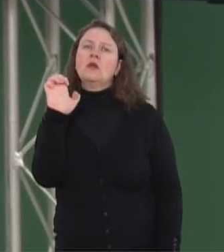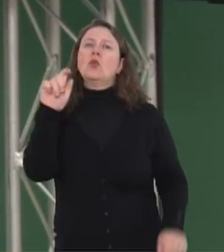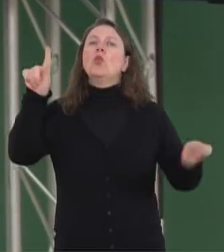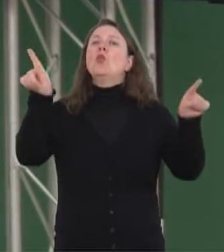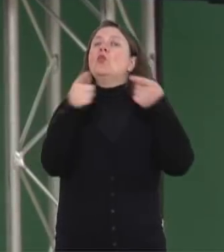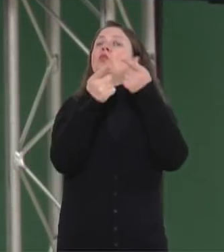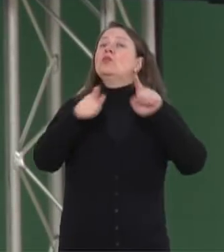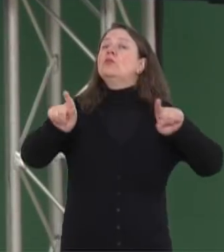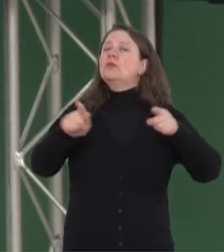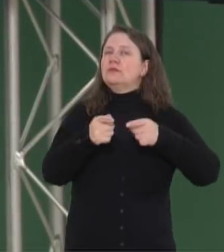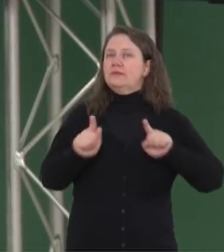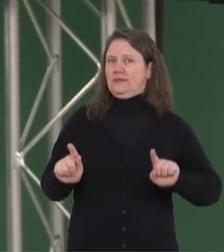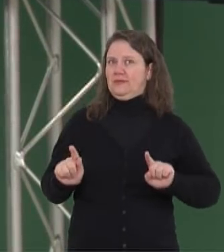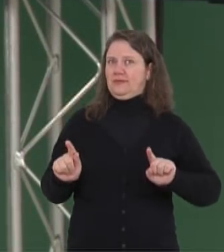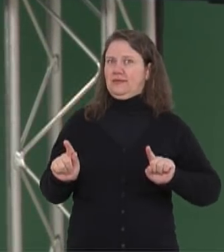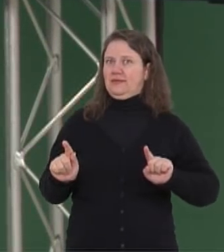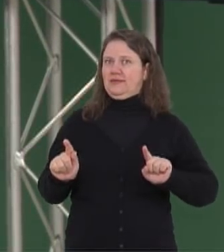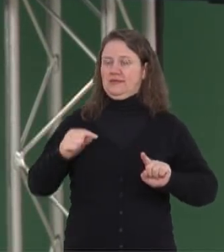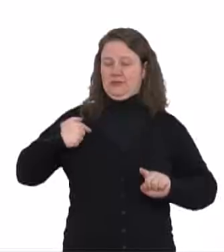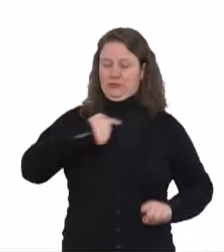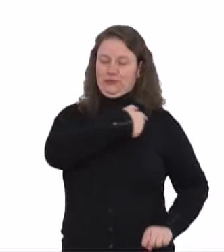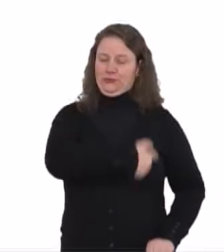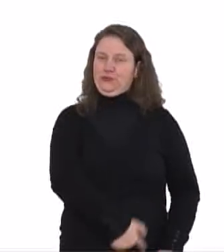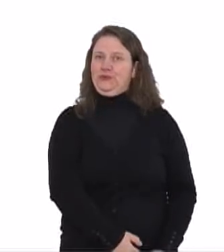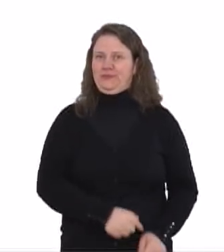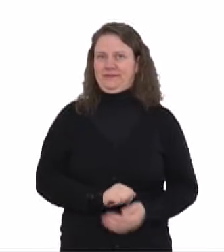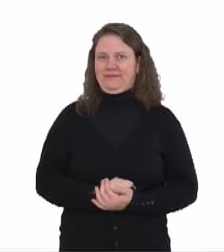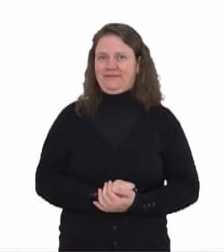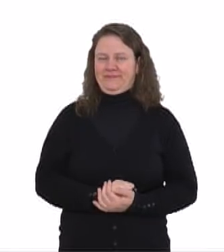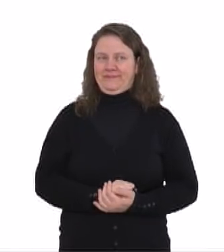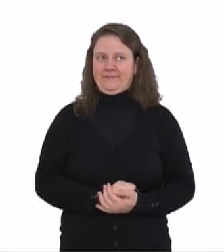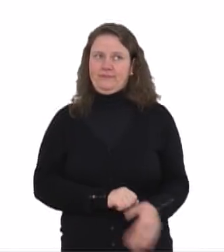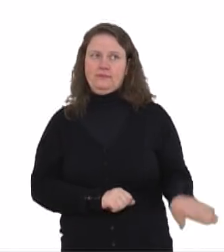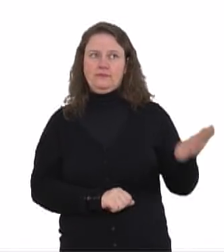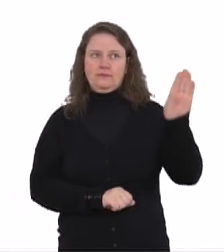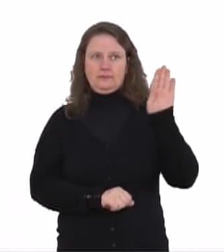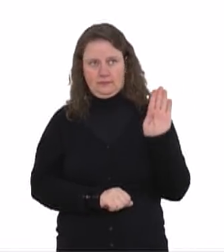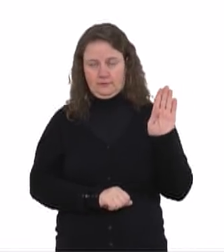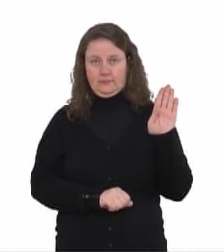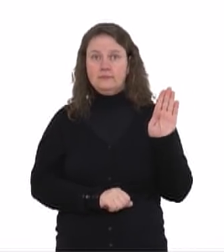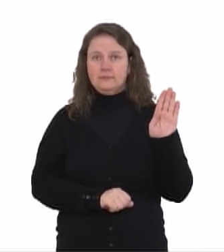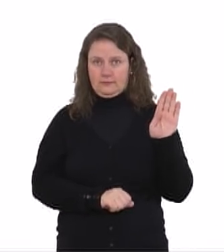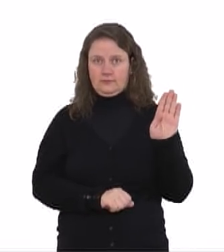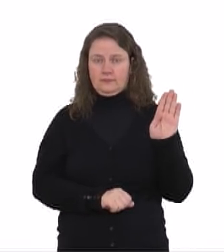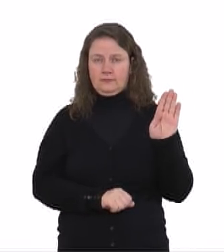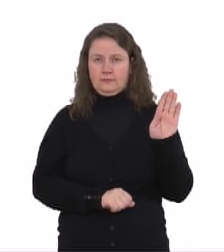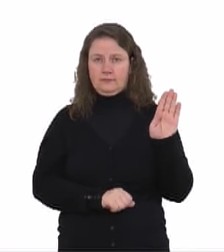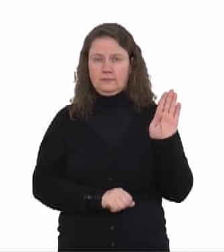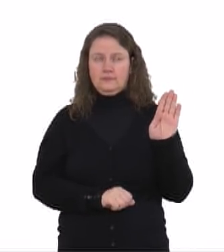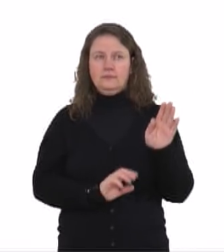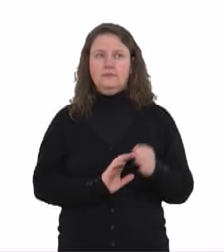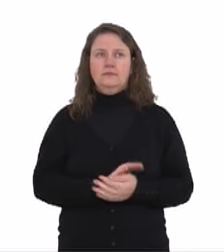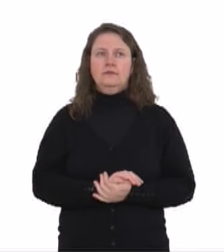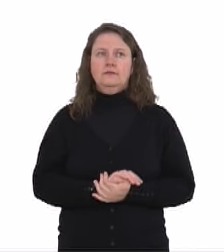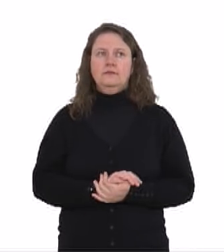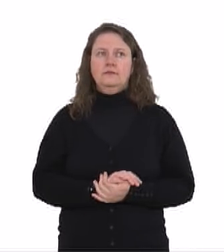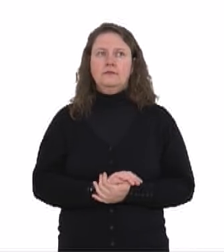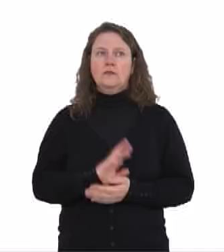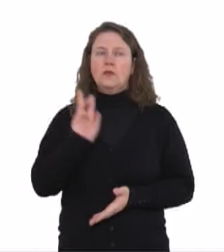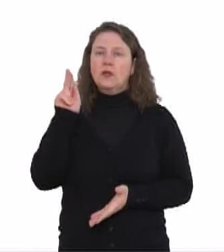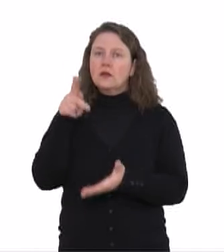músicas chinesas. B. Mike plays computer games on Thursday. True.